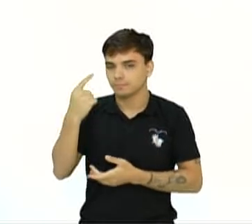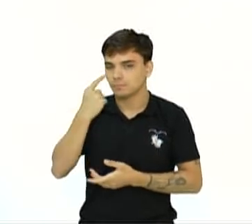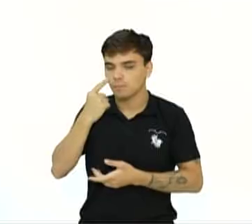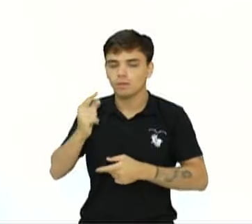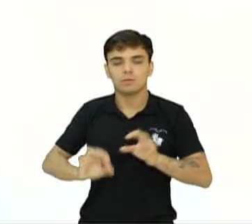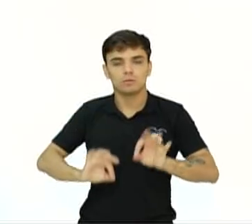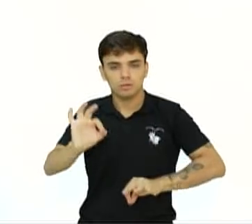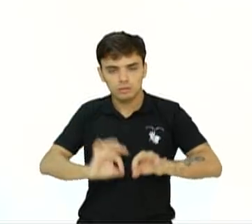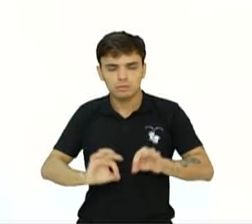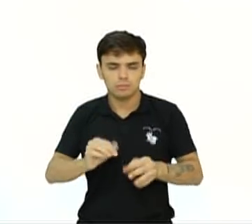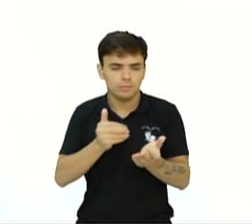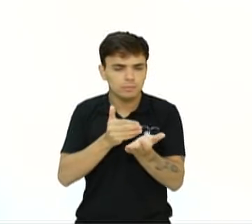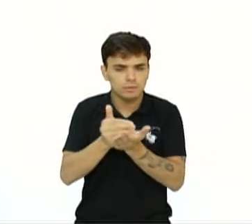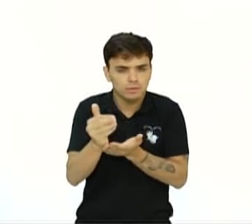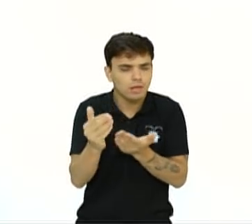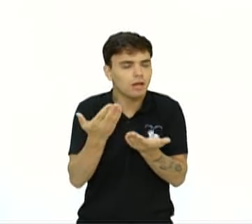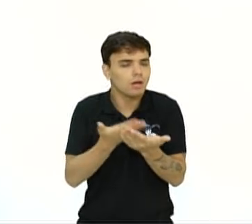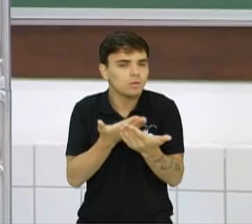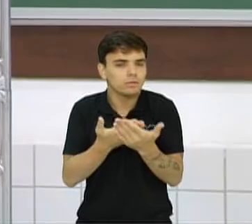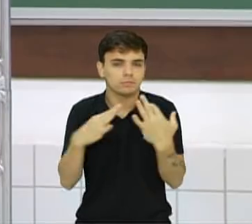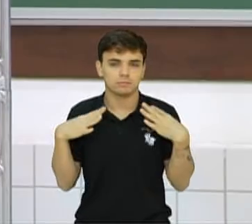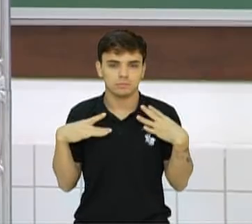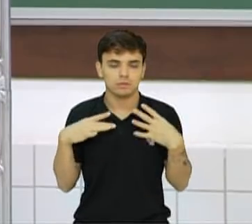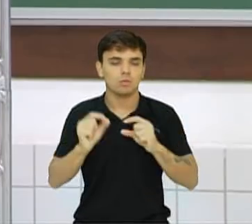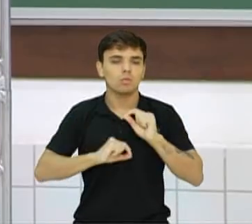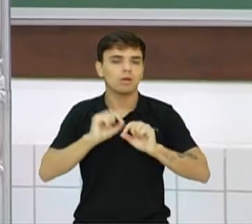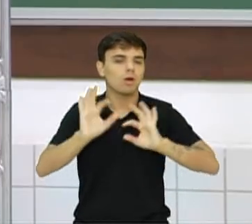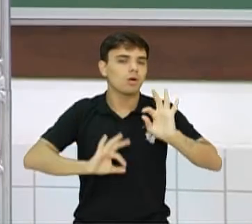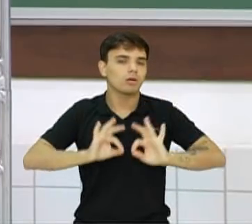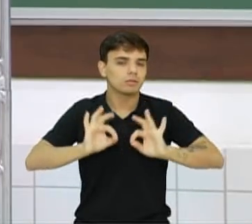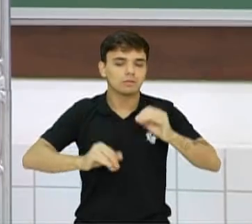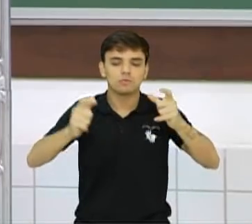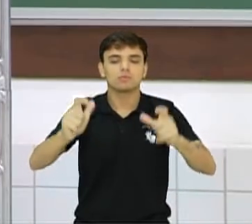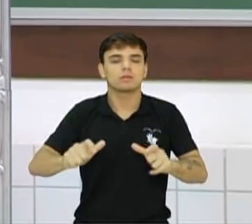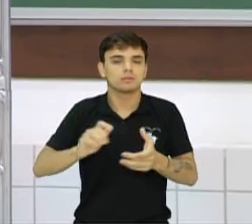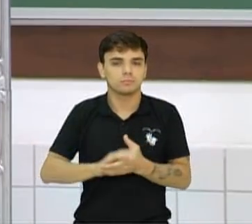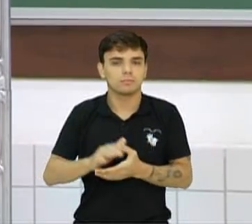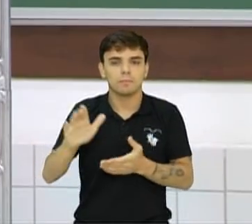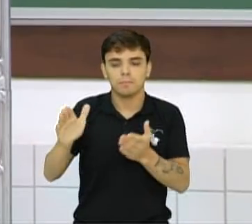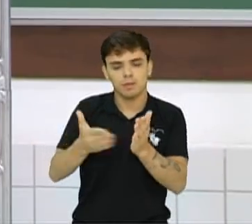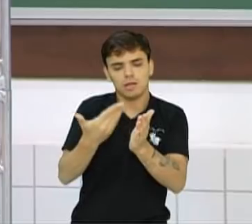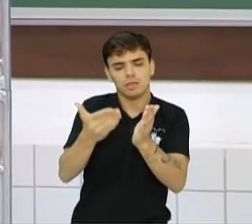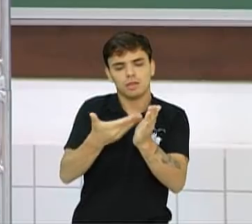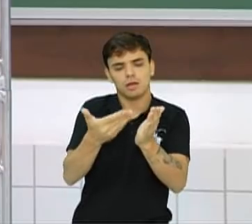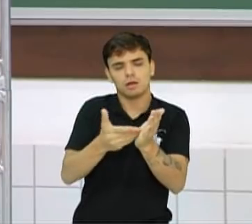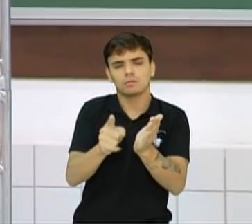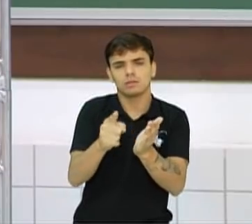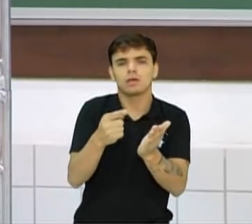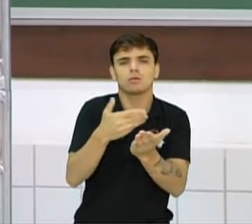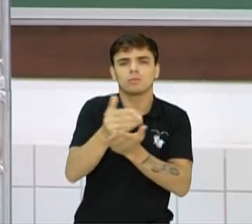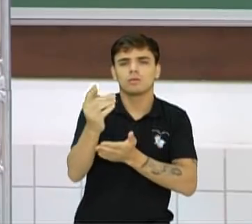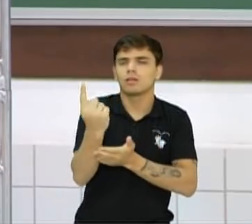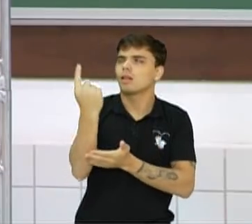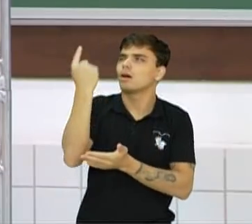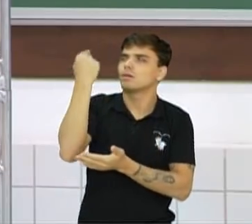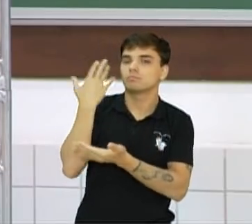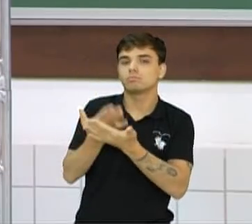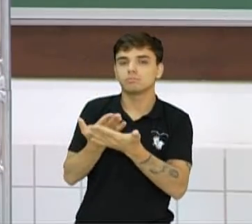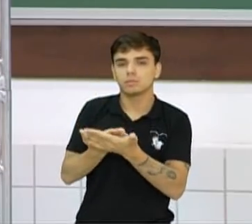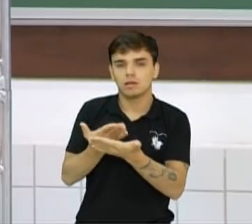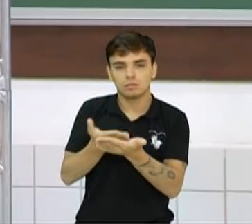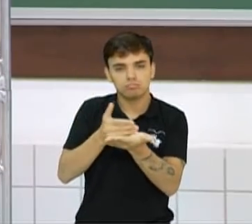para começar uma aula bem tranquila. O que é organizar o nosso espaço? Pega aquele caderno que você está usando desde a aula número 1, lá